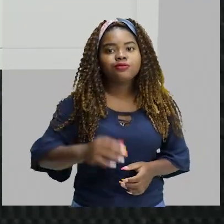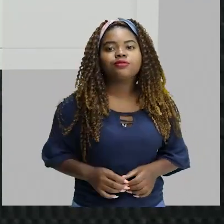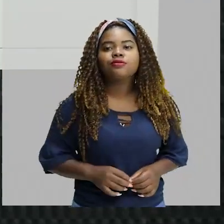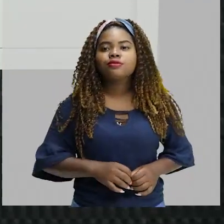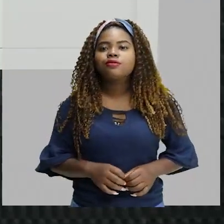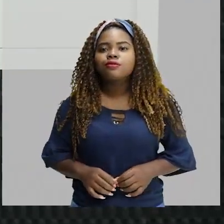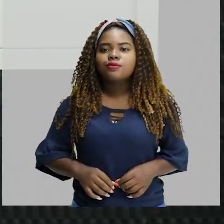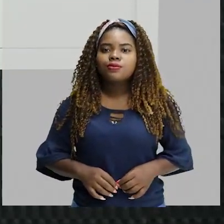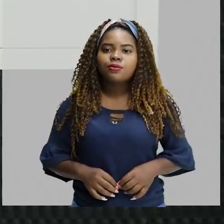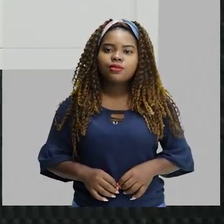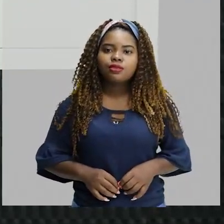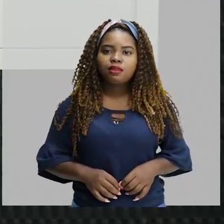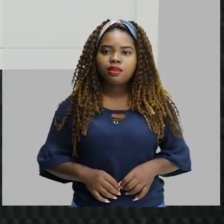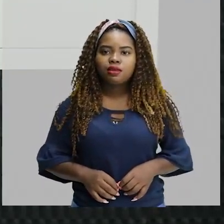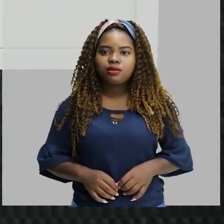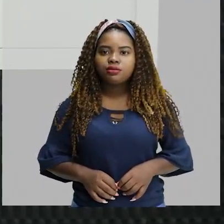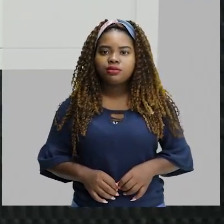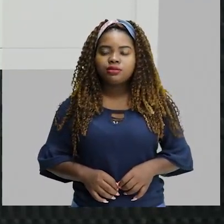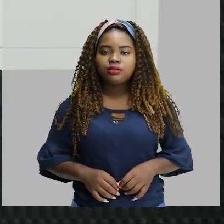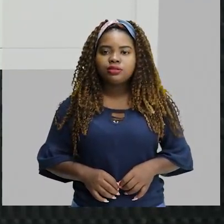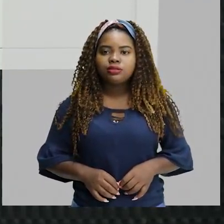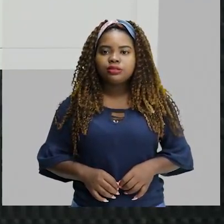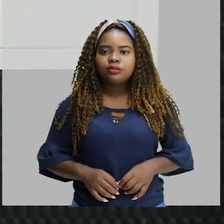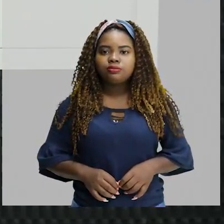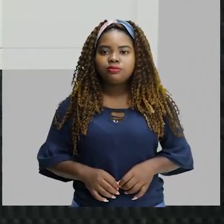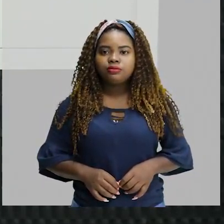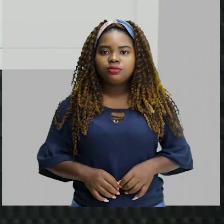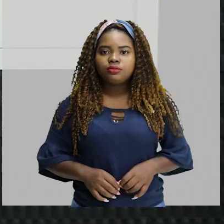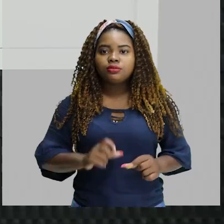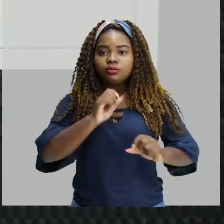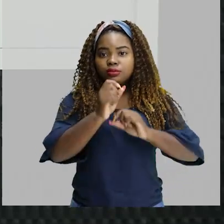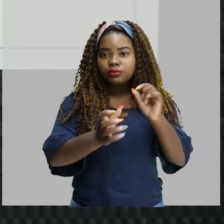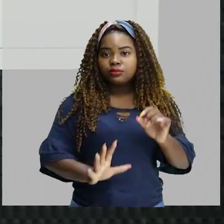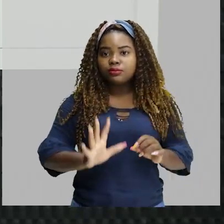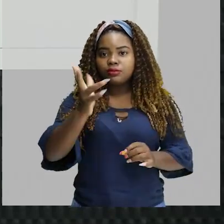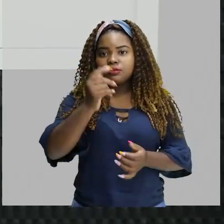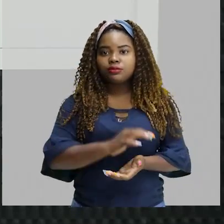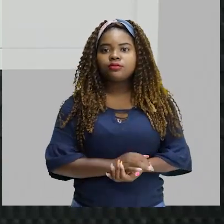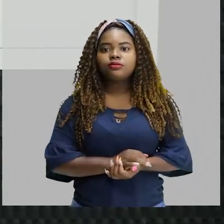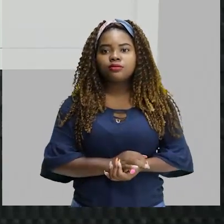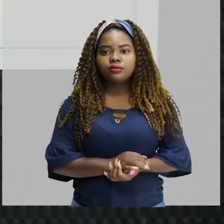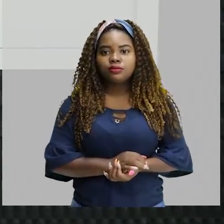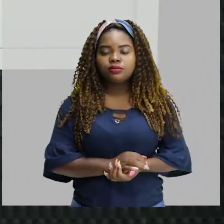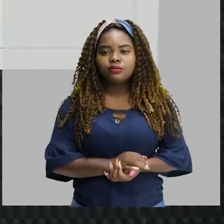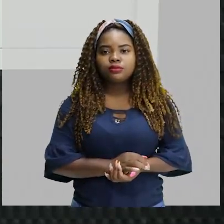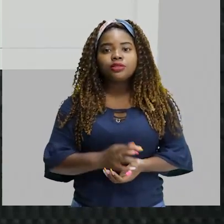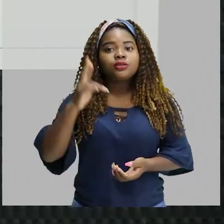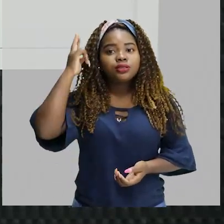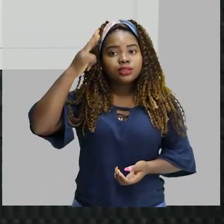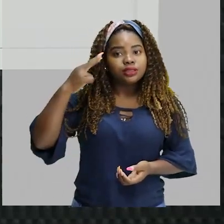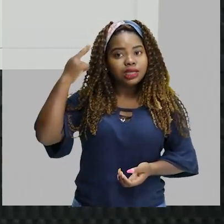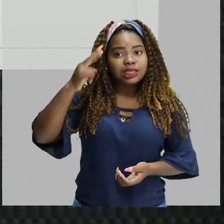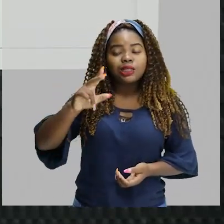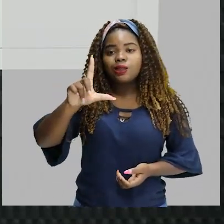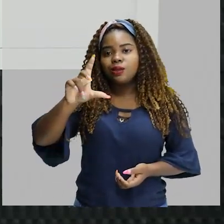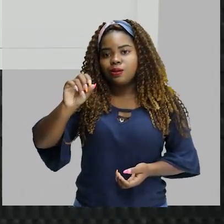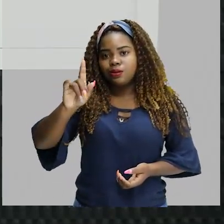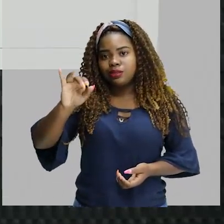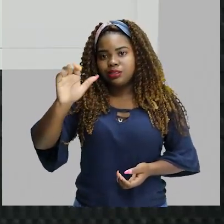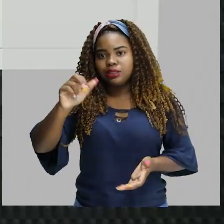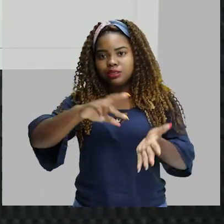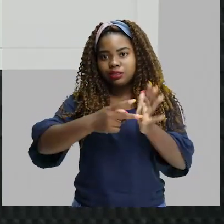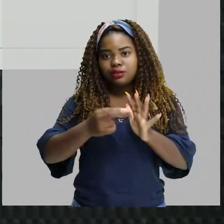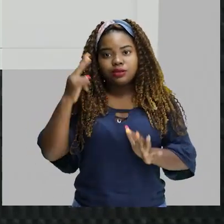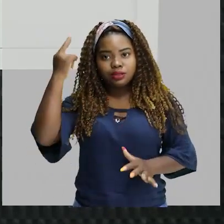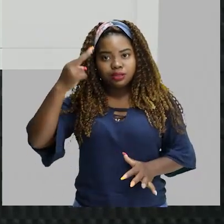Em primeira instância, esta lógica ela vai se estruturar através da argumentação, ok?